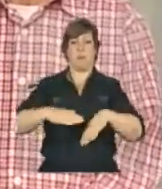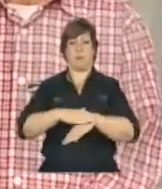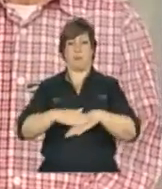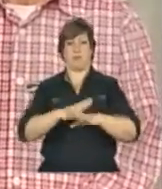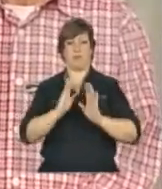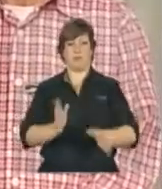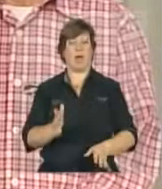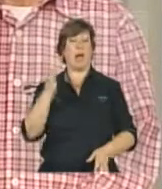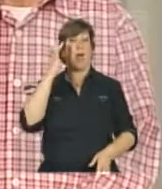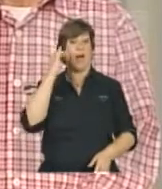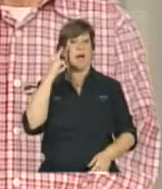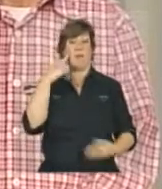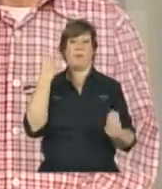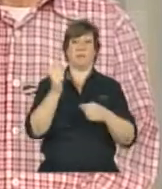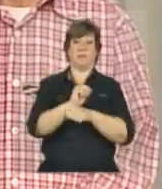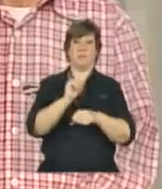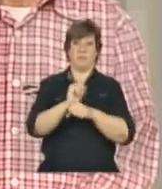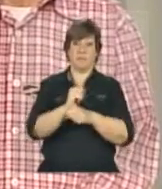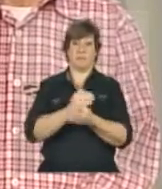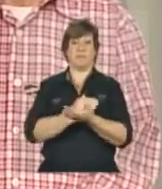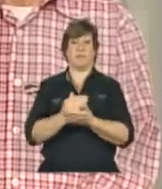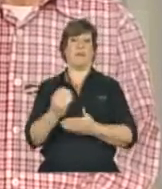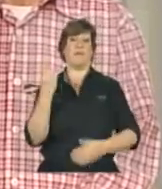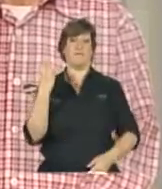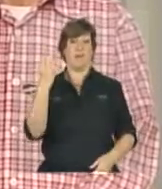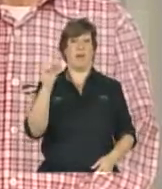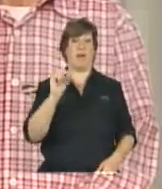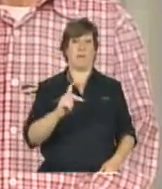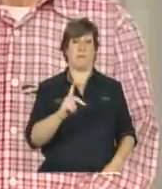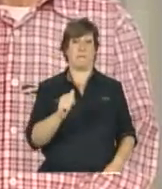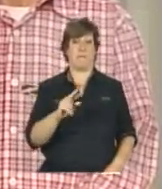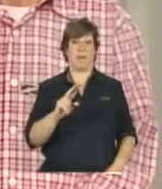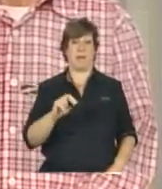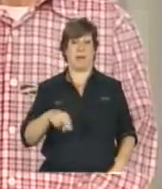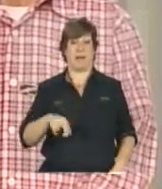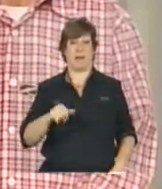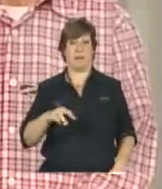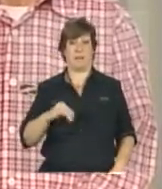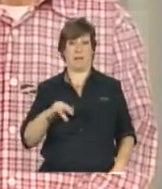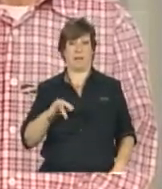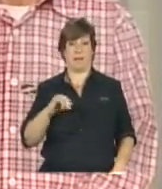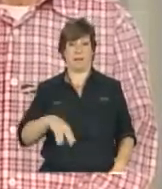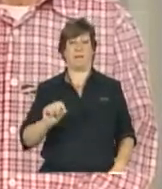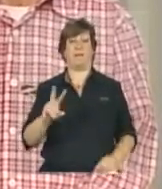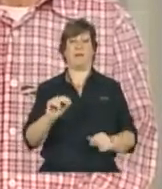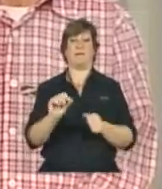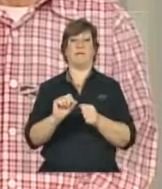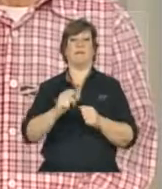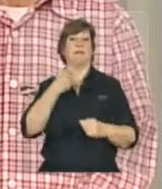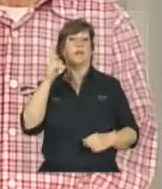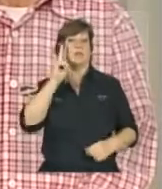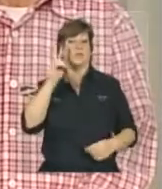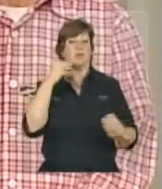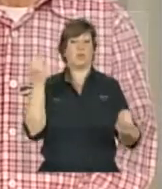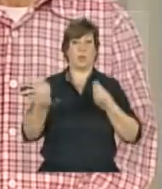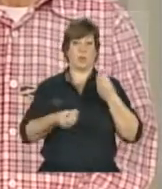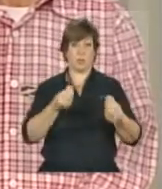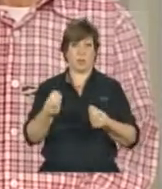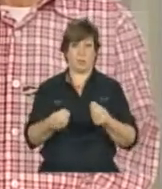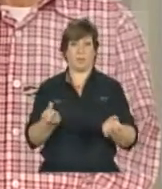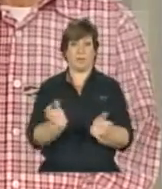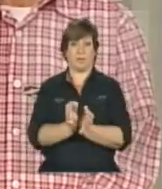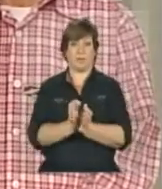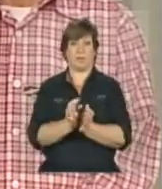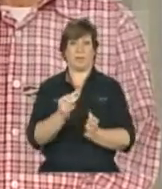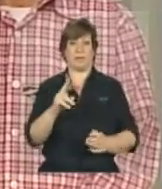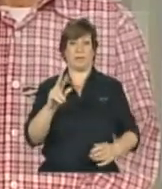expectativa para a viagem que começa por Parnamirim, que vai tratar da Transnordestina. Ao meu lado está o ministro dos Transportes, Paulo